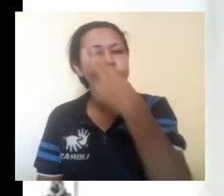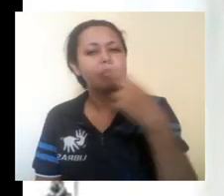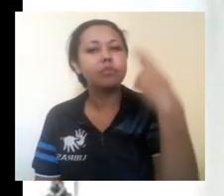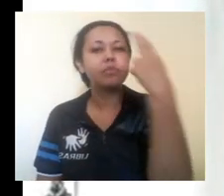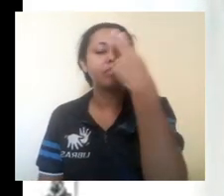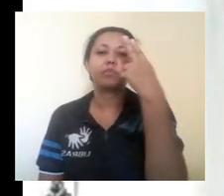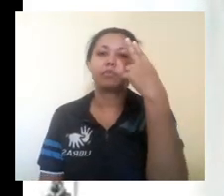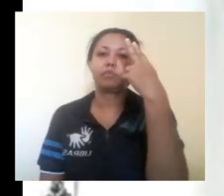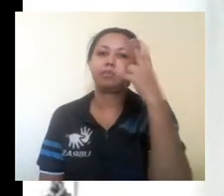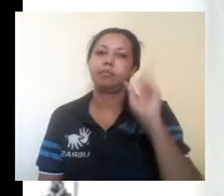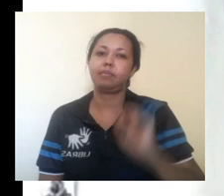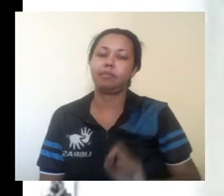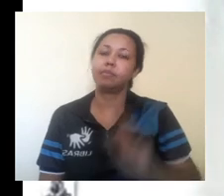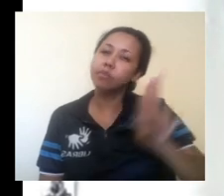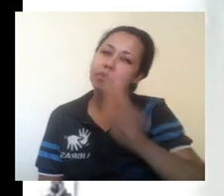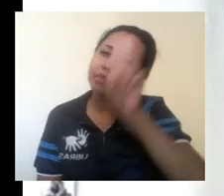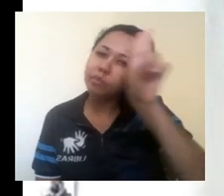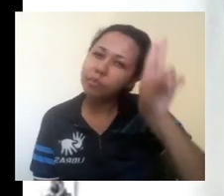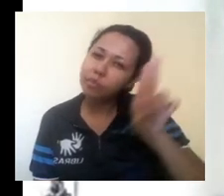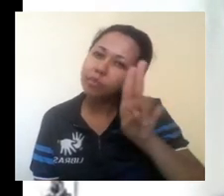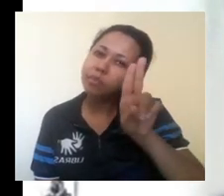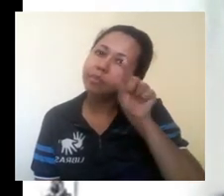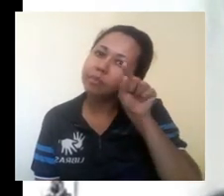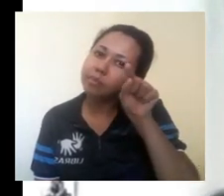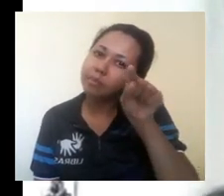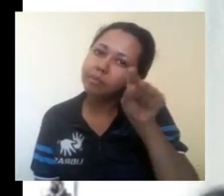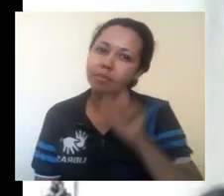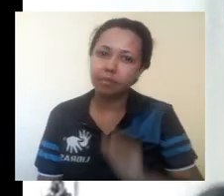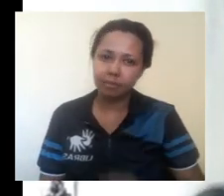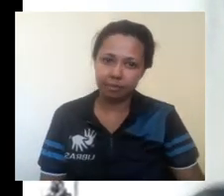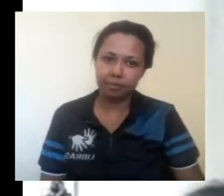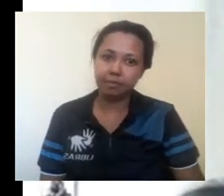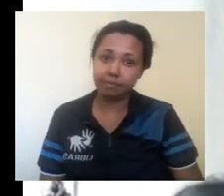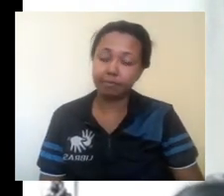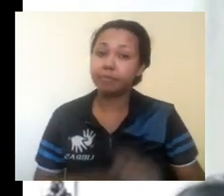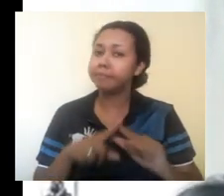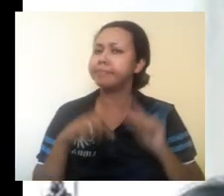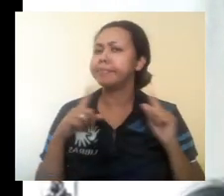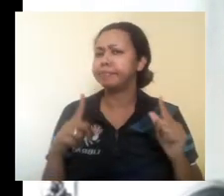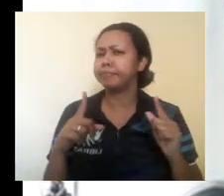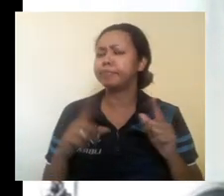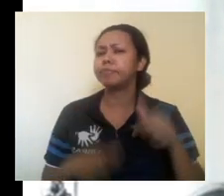você, ou, né, que a gente vai descobrir se todas as mulheres são